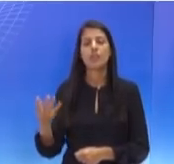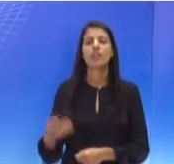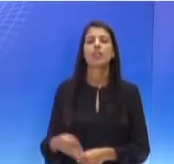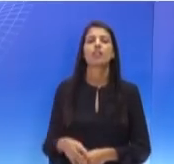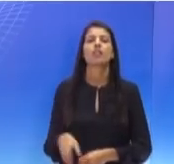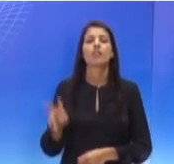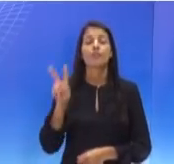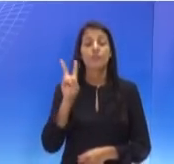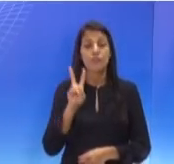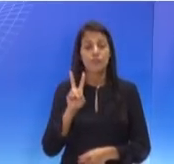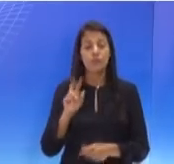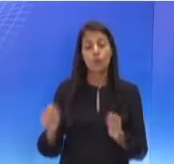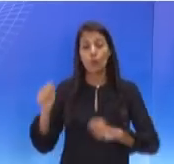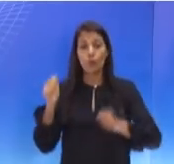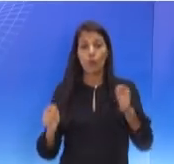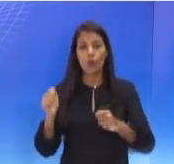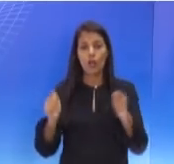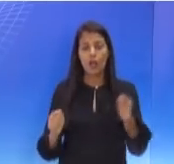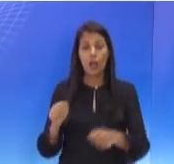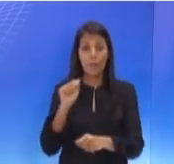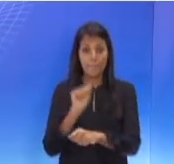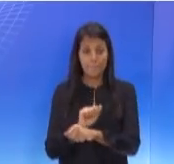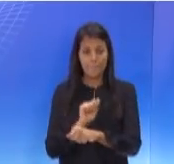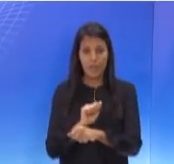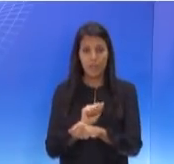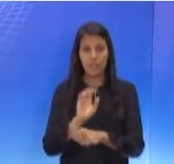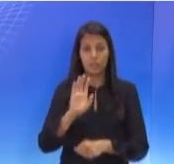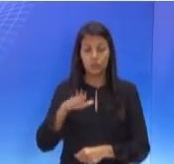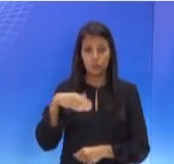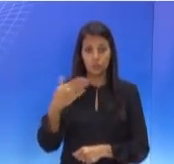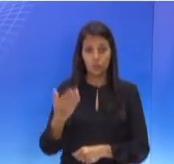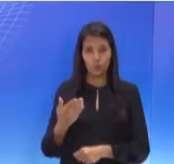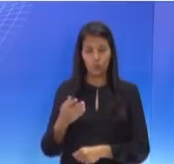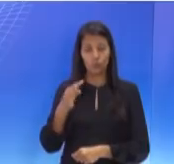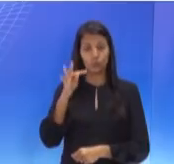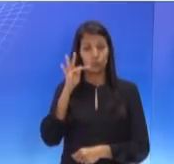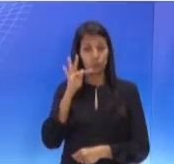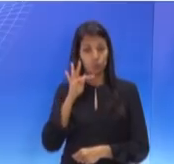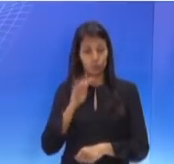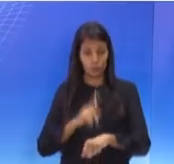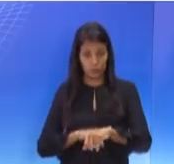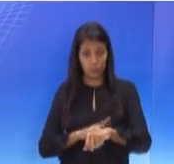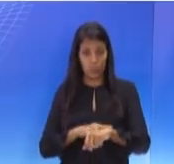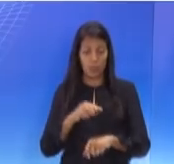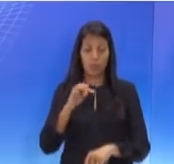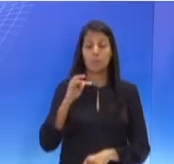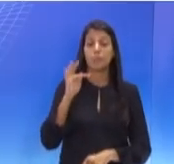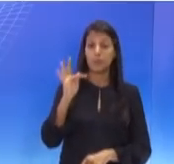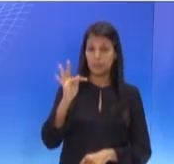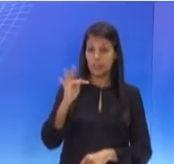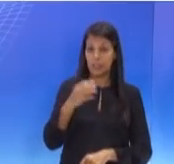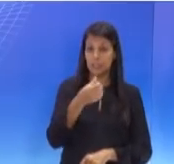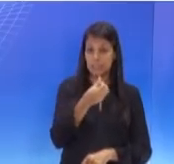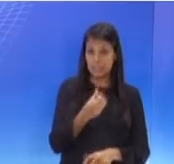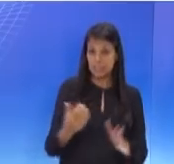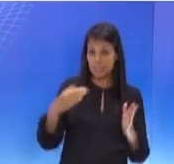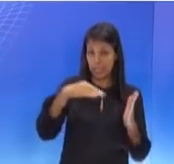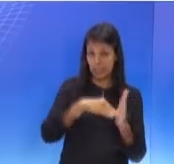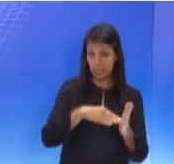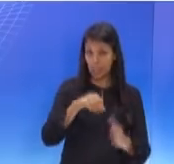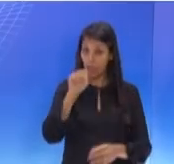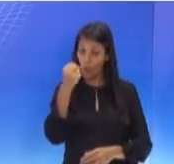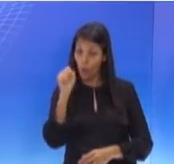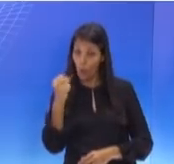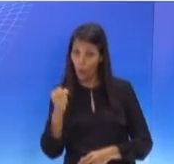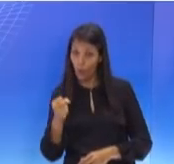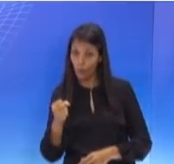ΔT em minutos. Esse intervalo de tempo vai de 6 até 8 minutos. Ou seja, podemos então